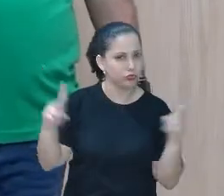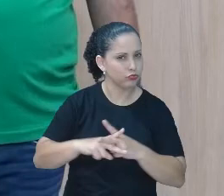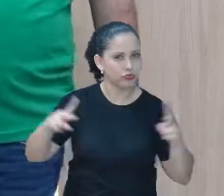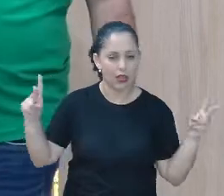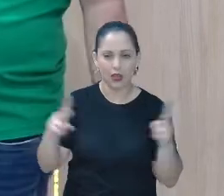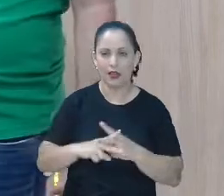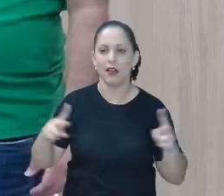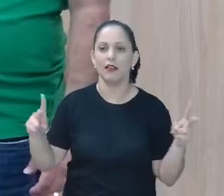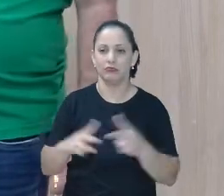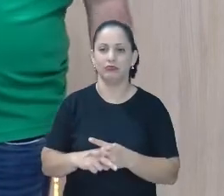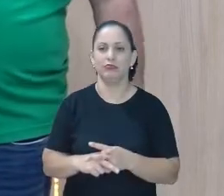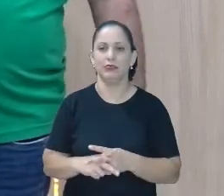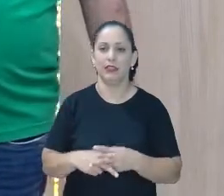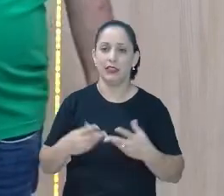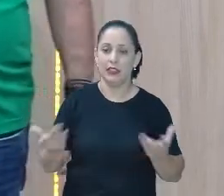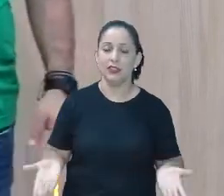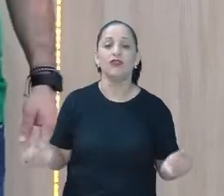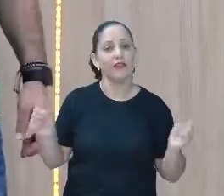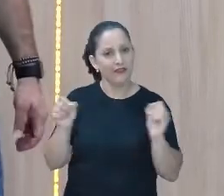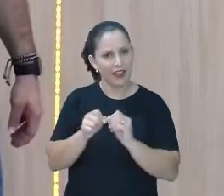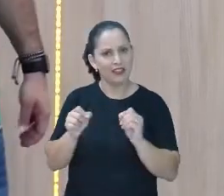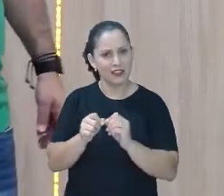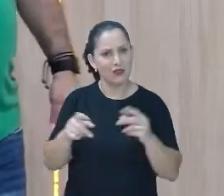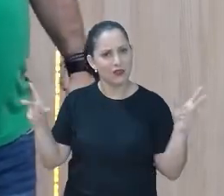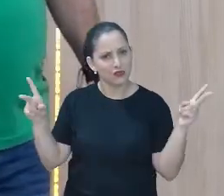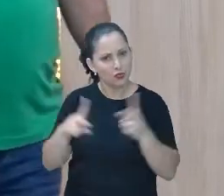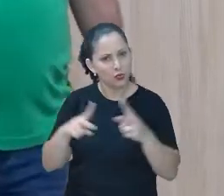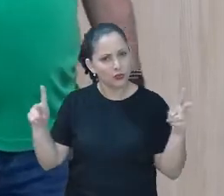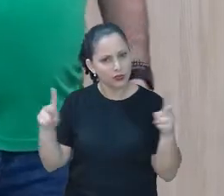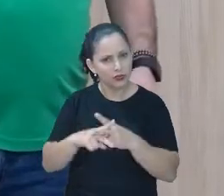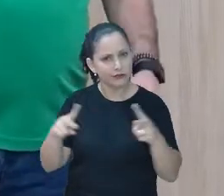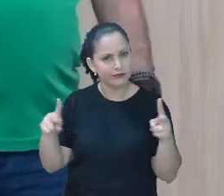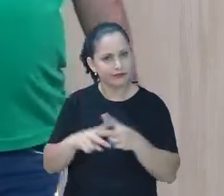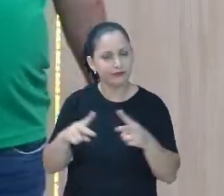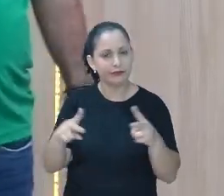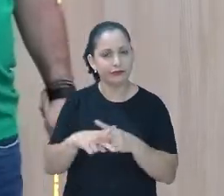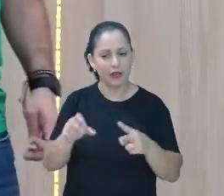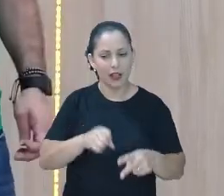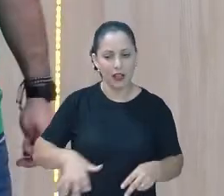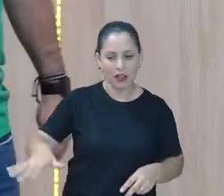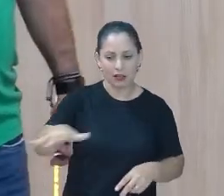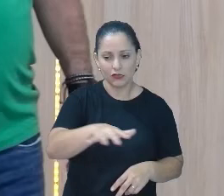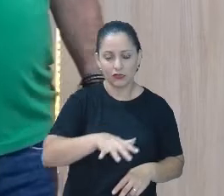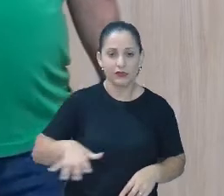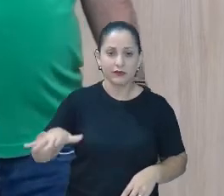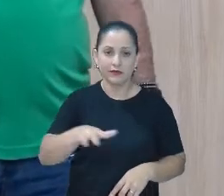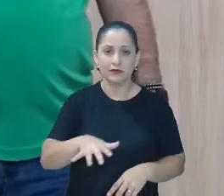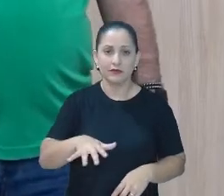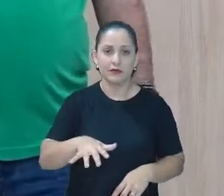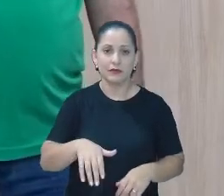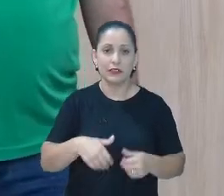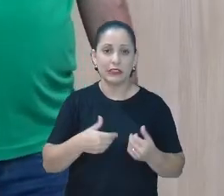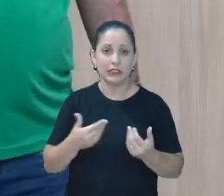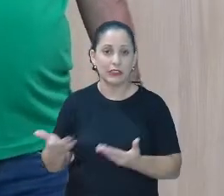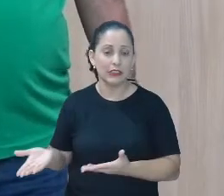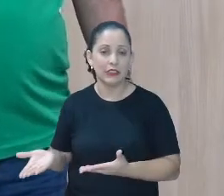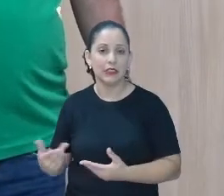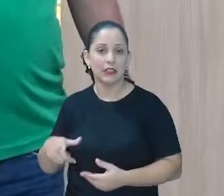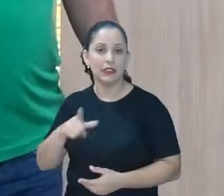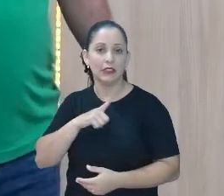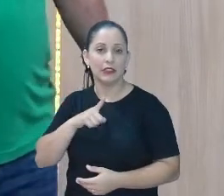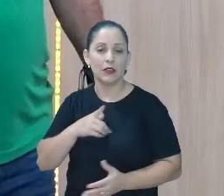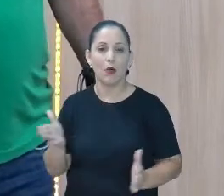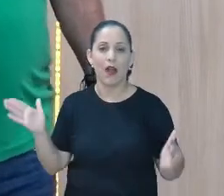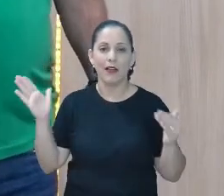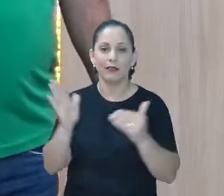essas lutas, né? Eles faziam essas lutas nessas arenas. E essas lutas, gente, elas eram lutas que iam